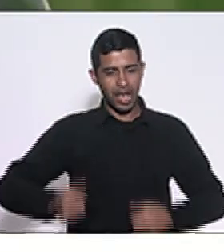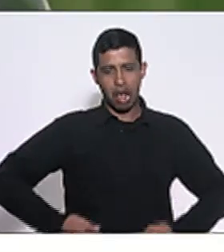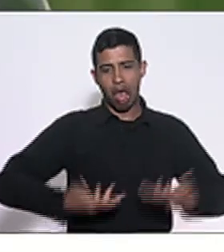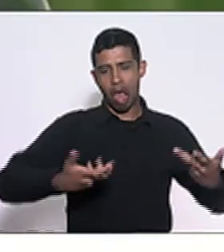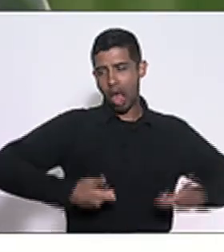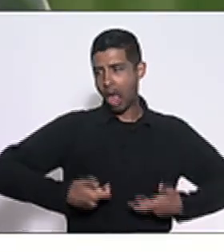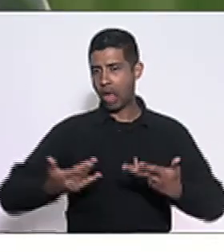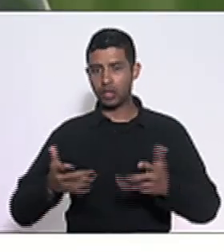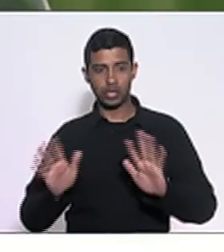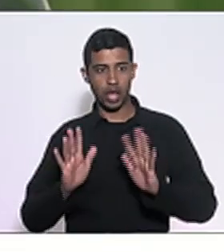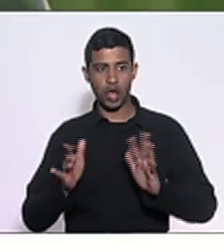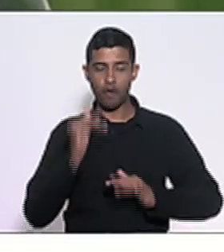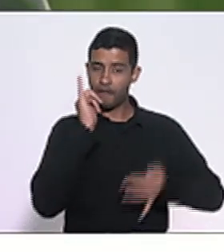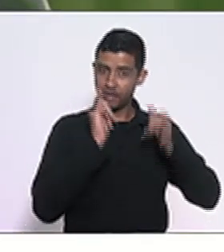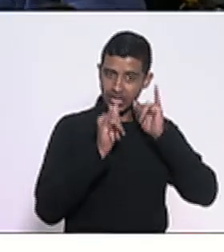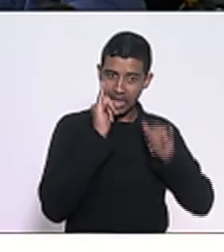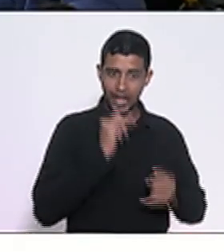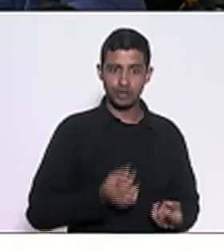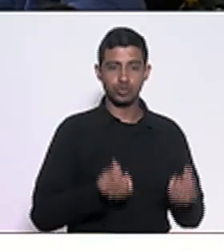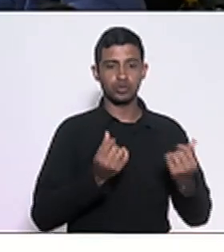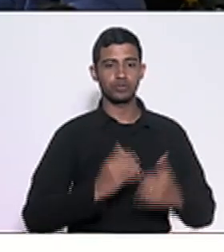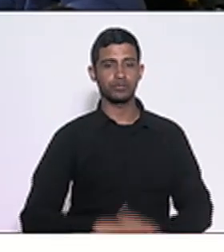Proderj.